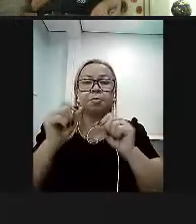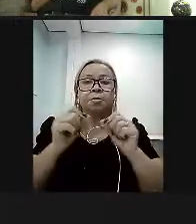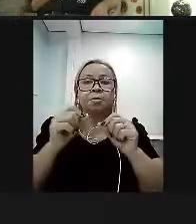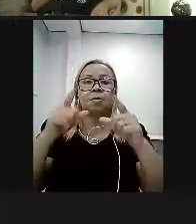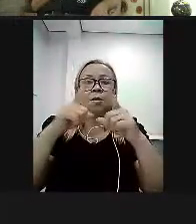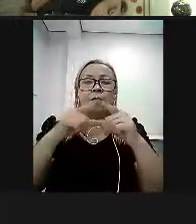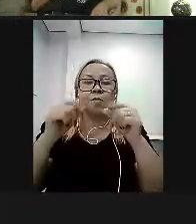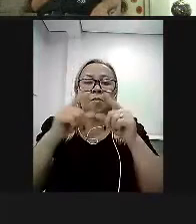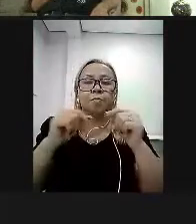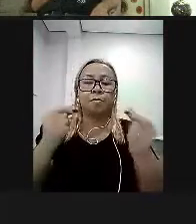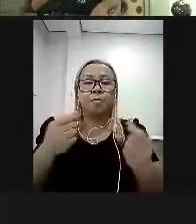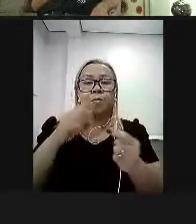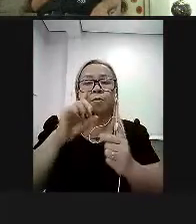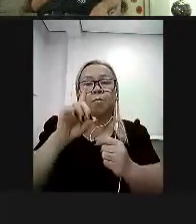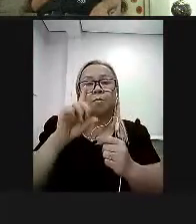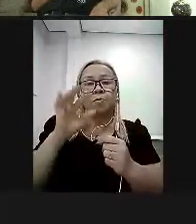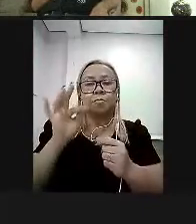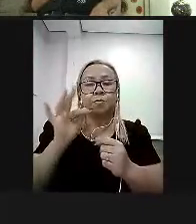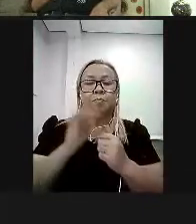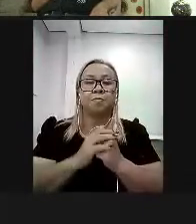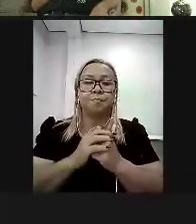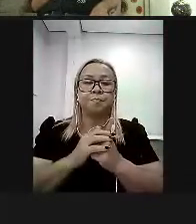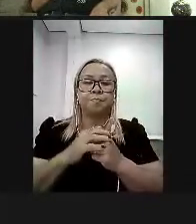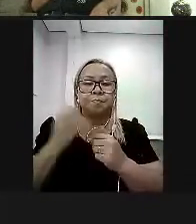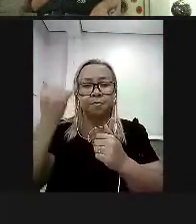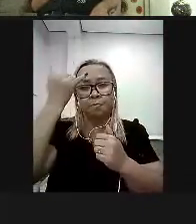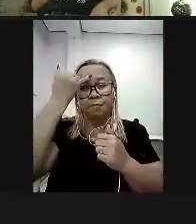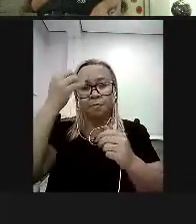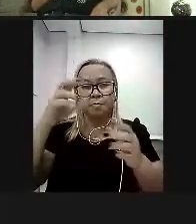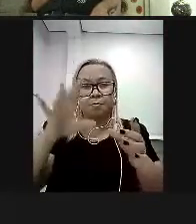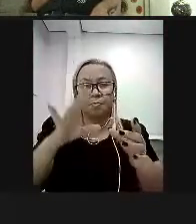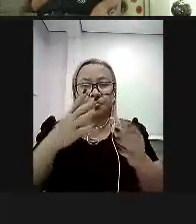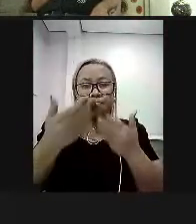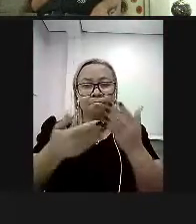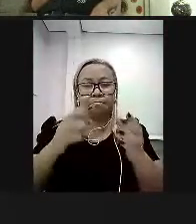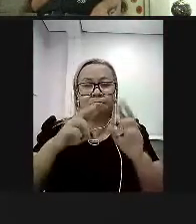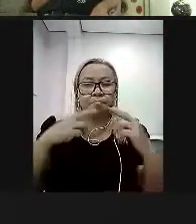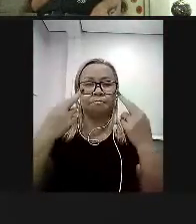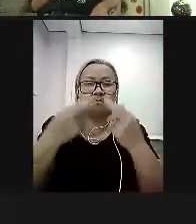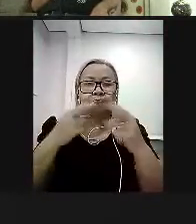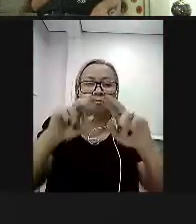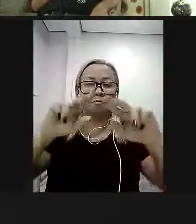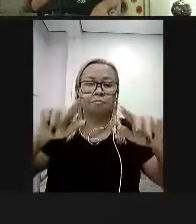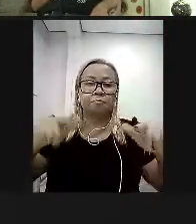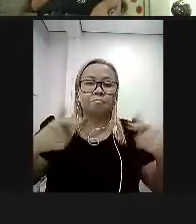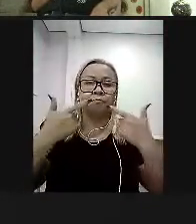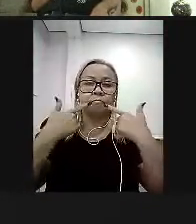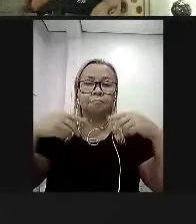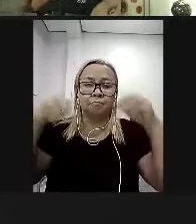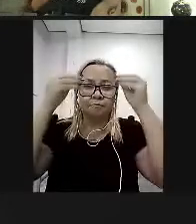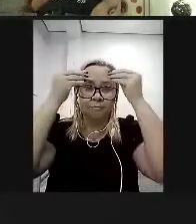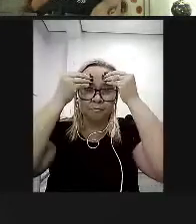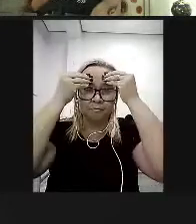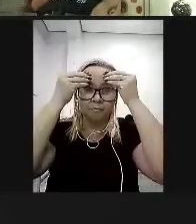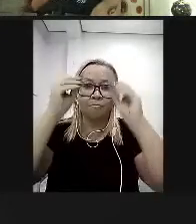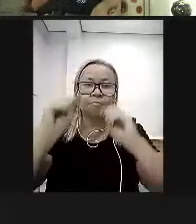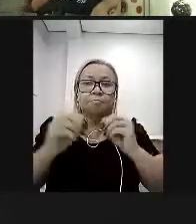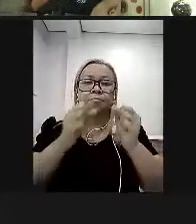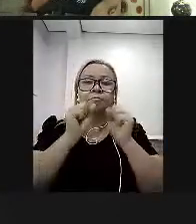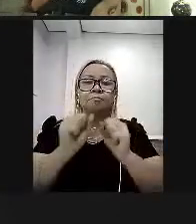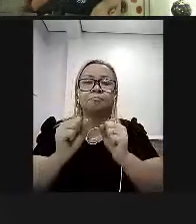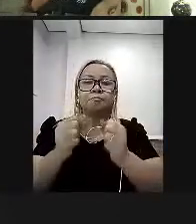Brasília. A ideia de reunir diversas linguagens que pudessem